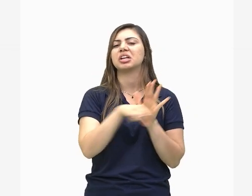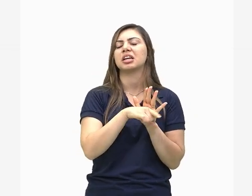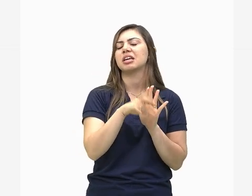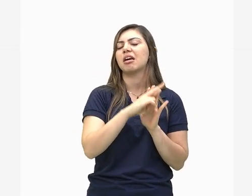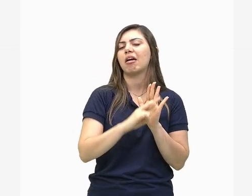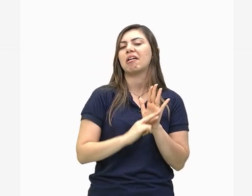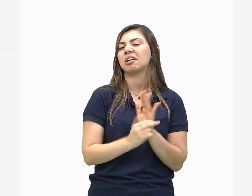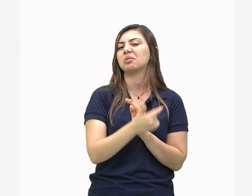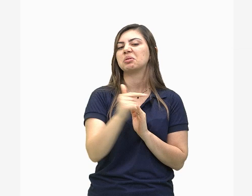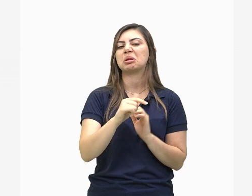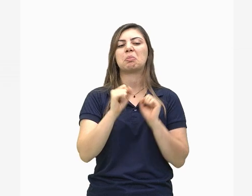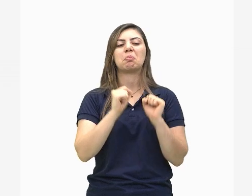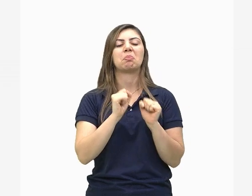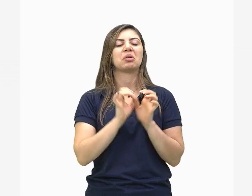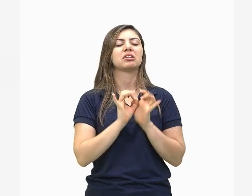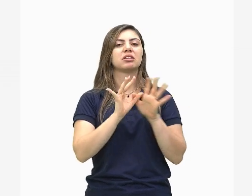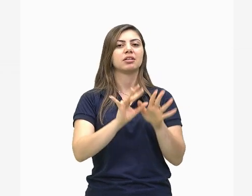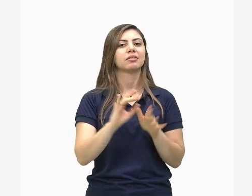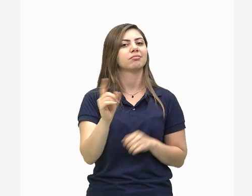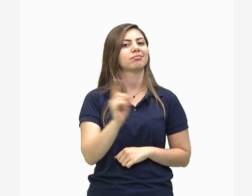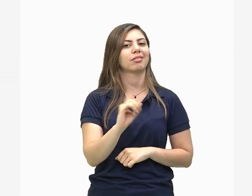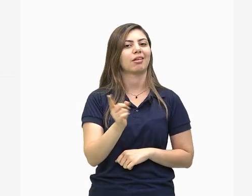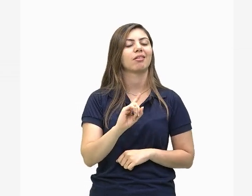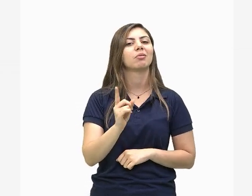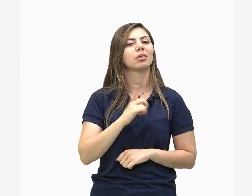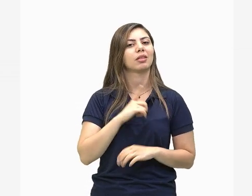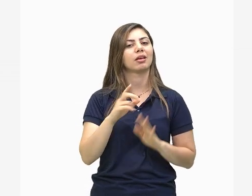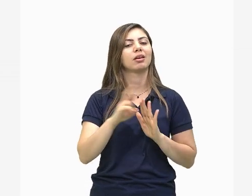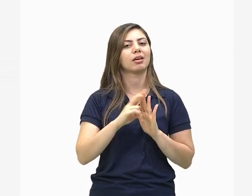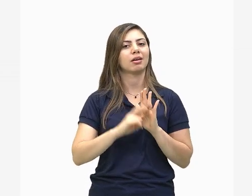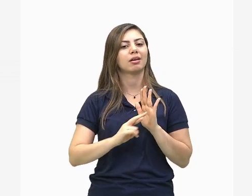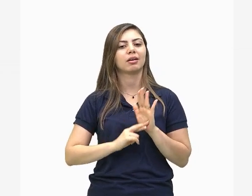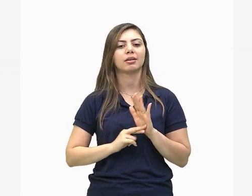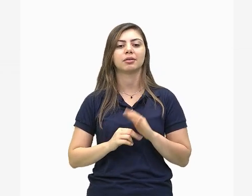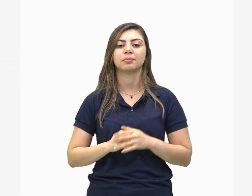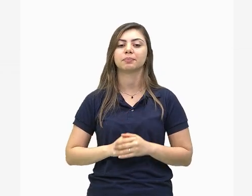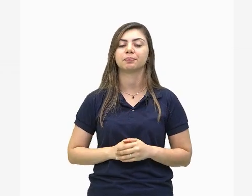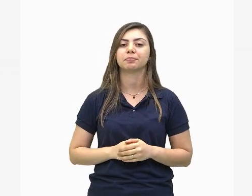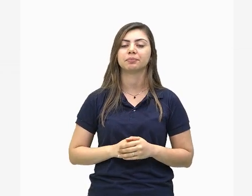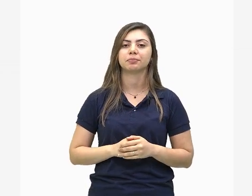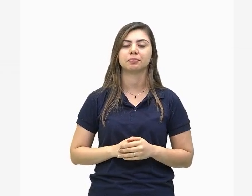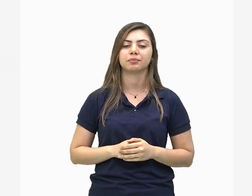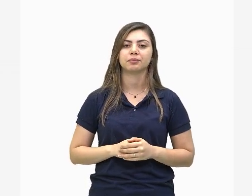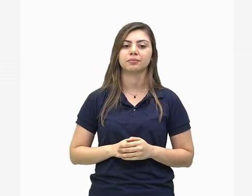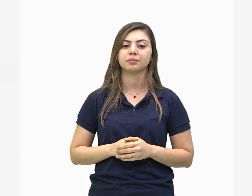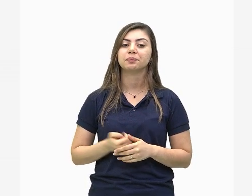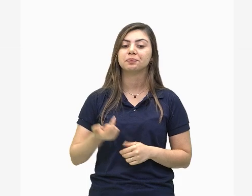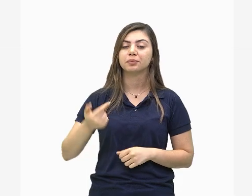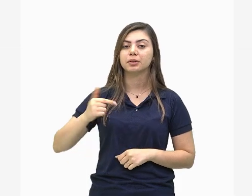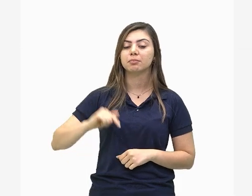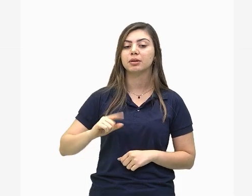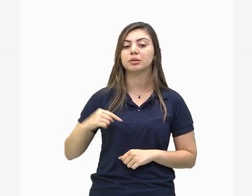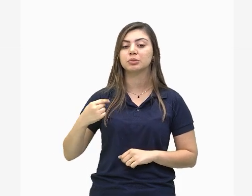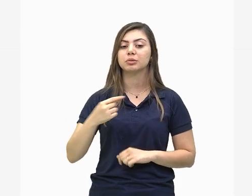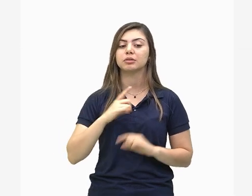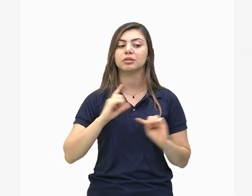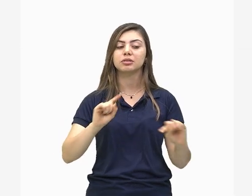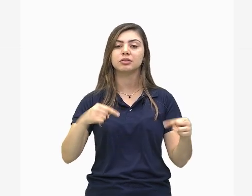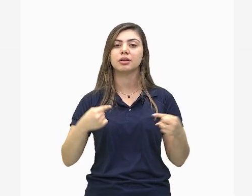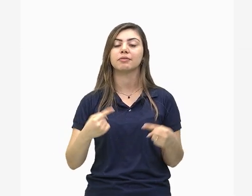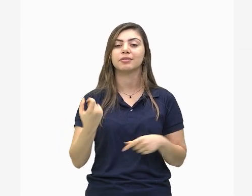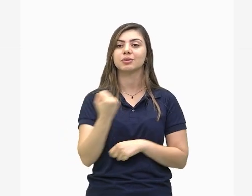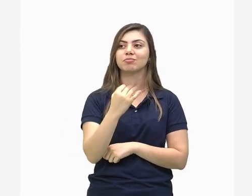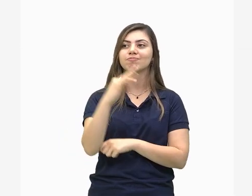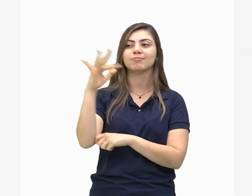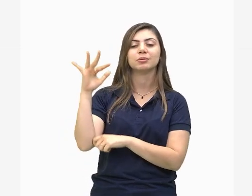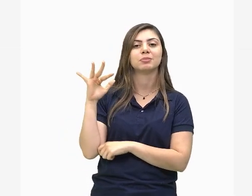terra de cowboy, mas não é desse jeito, viu? Também nós pensemos também nos desafios das questões ambientais, que mais do